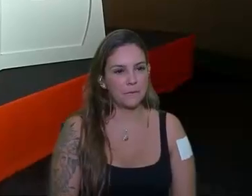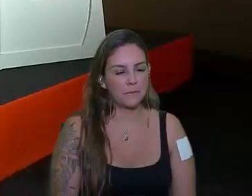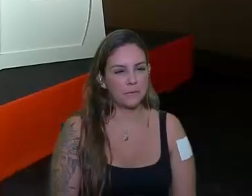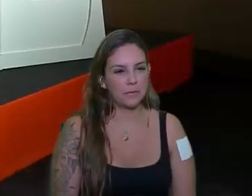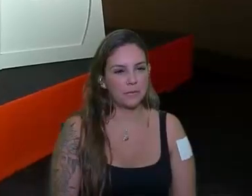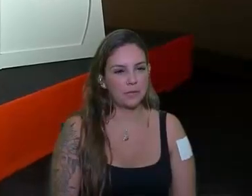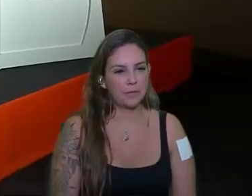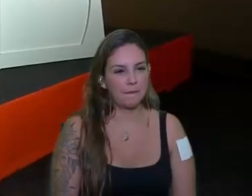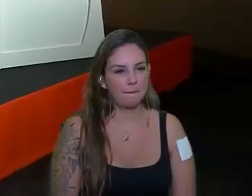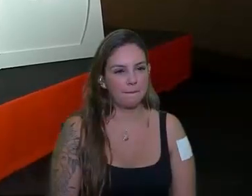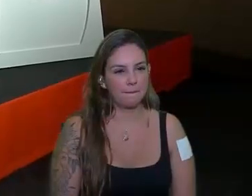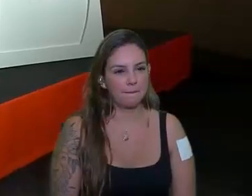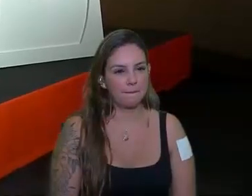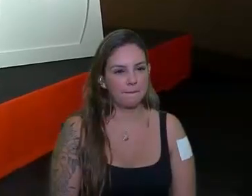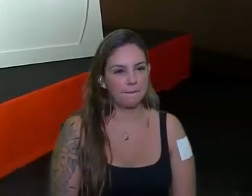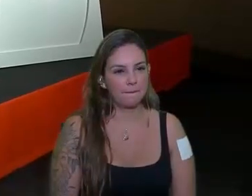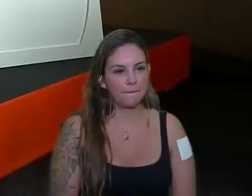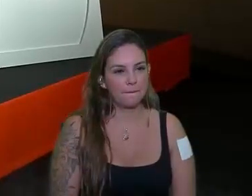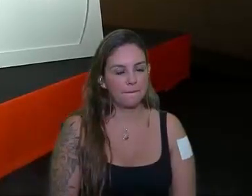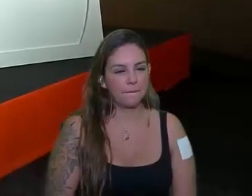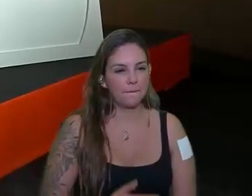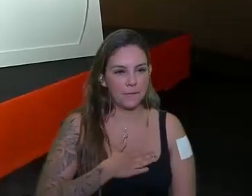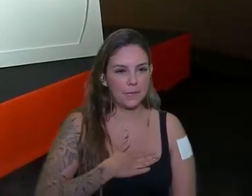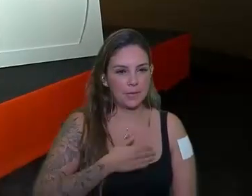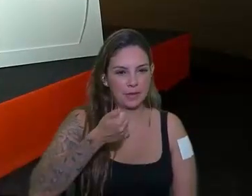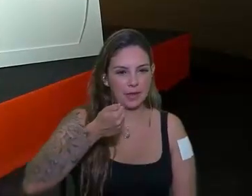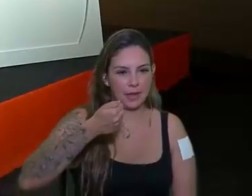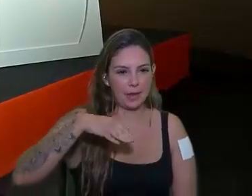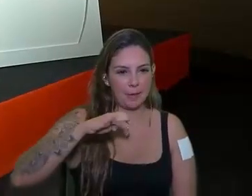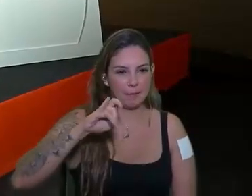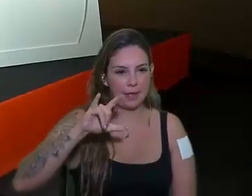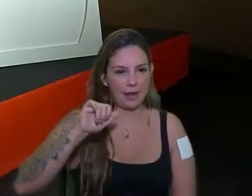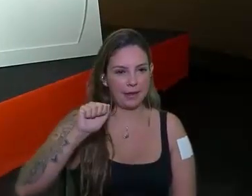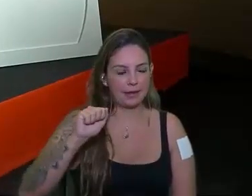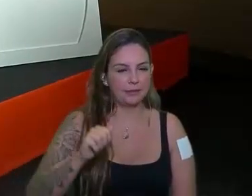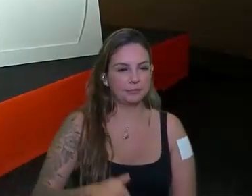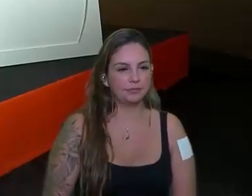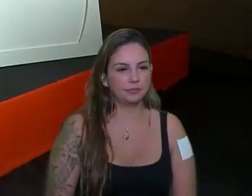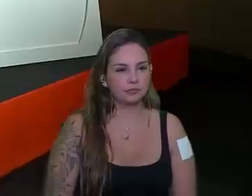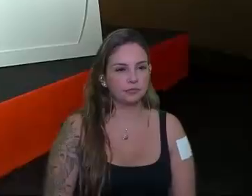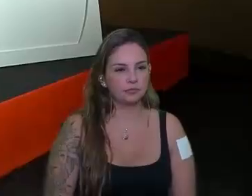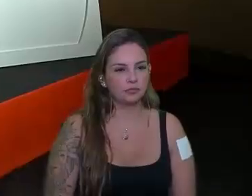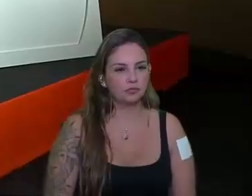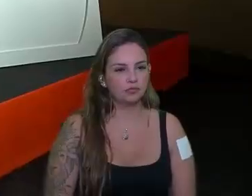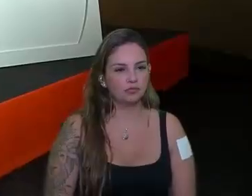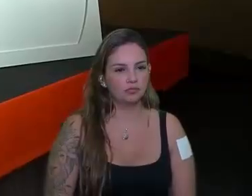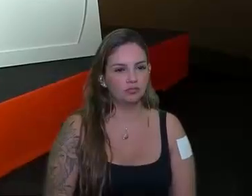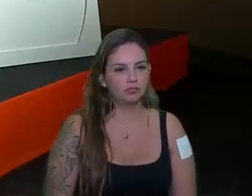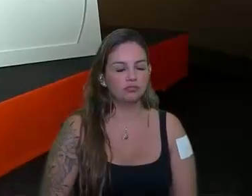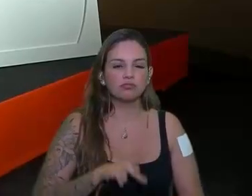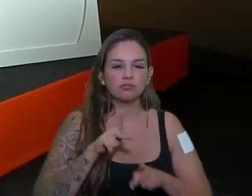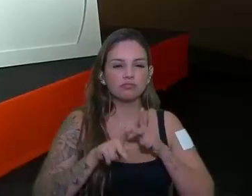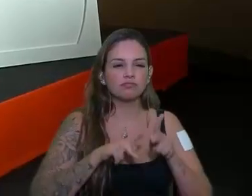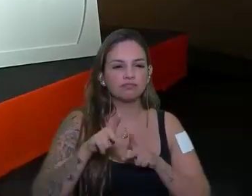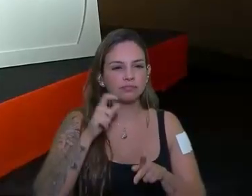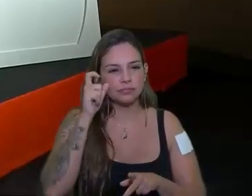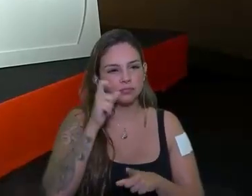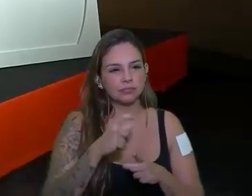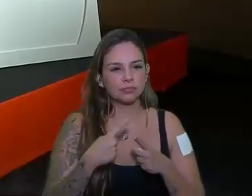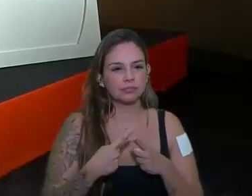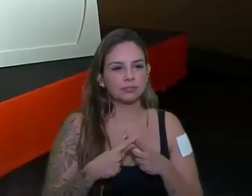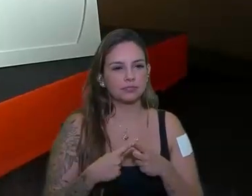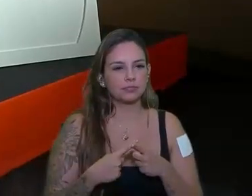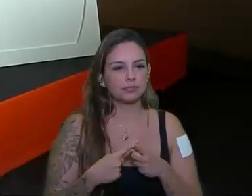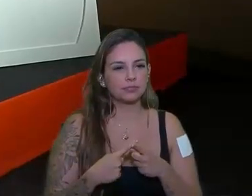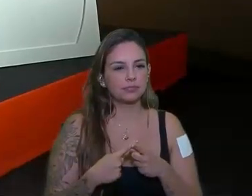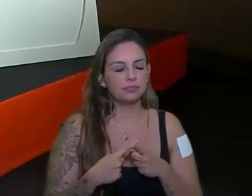Sérgio. Obrigada, Felipe Paracatu. Eu sou a Amélia. E o meu público é um público interessante